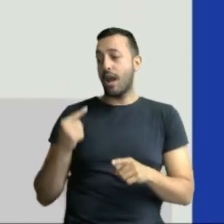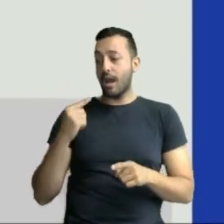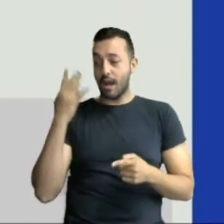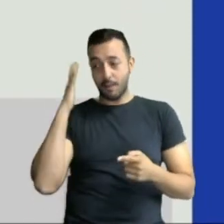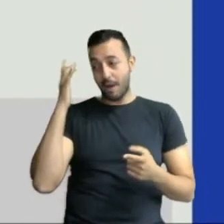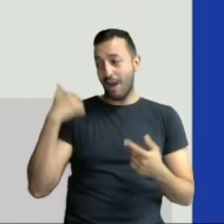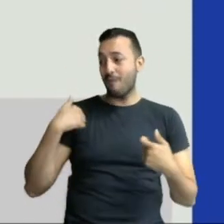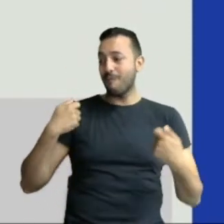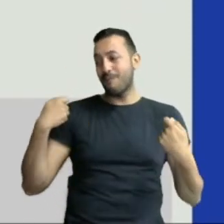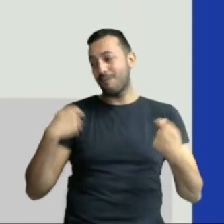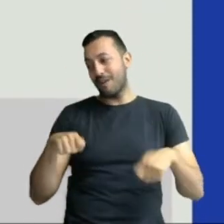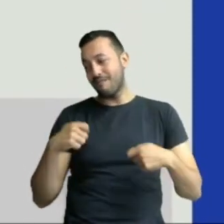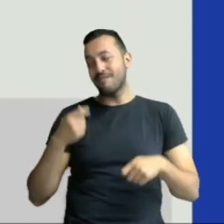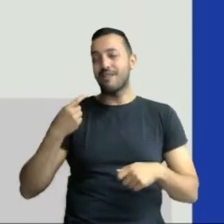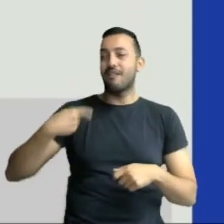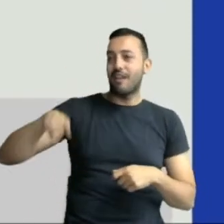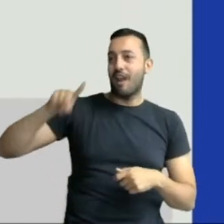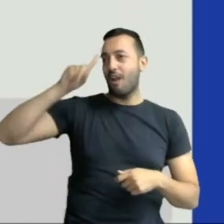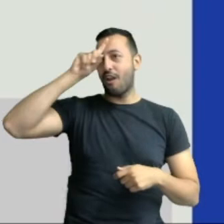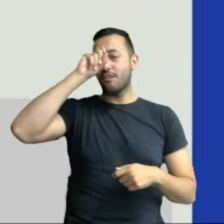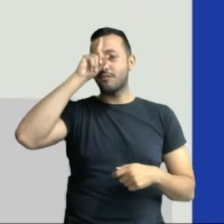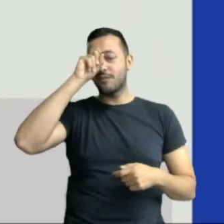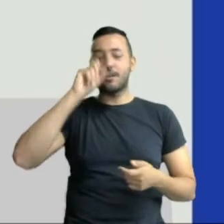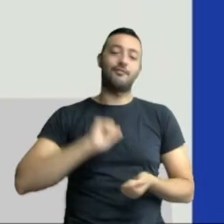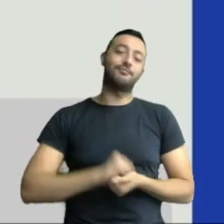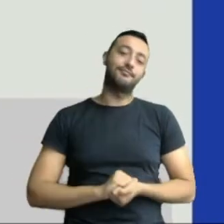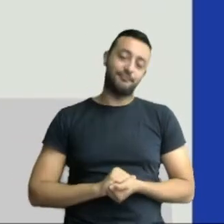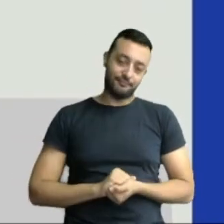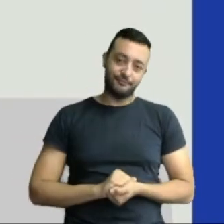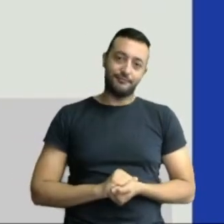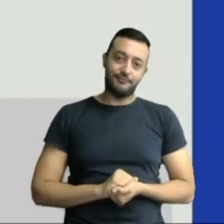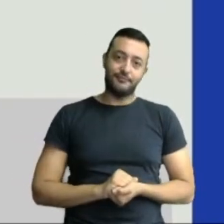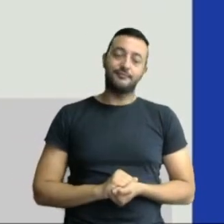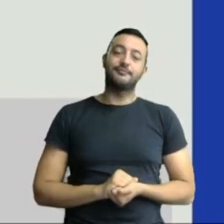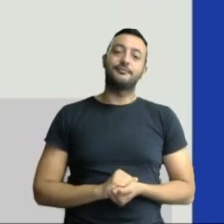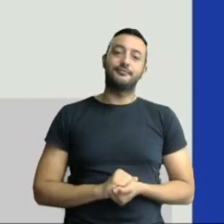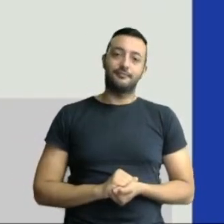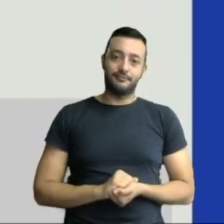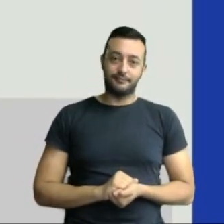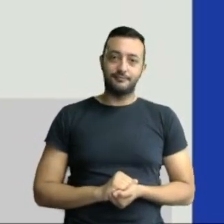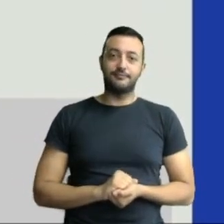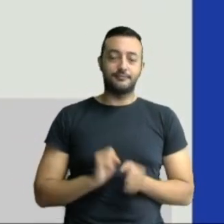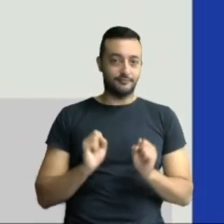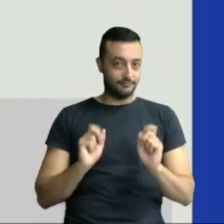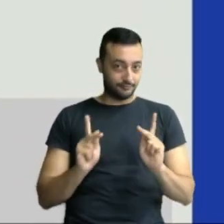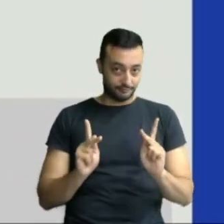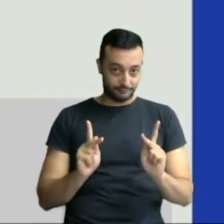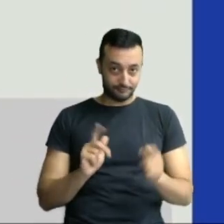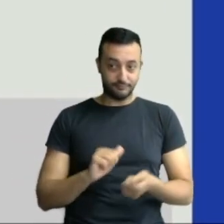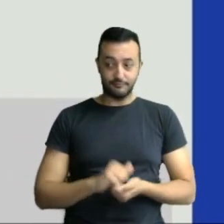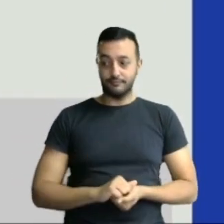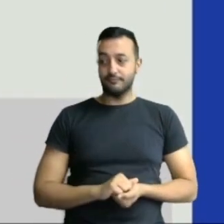the hospital. Porque amanhã eu preciso ir ao hospital, ok?